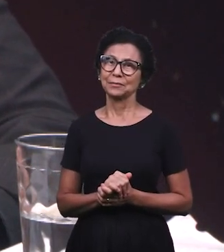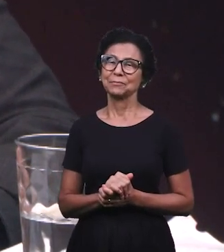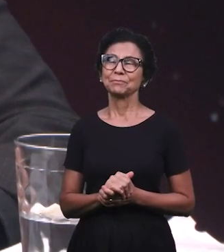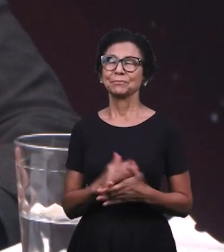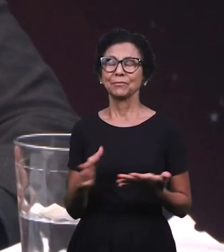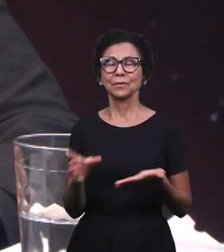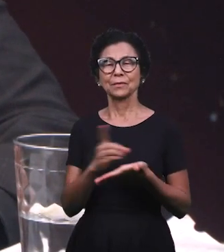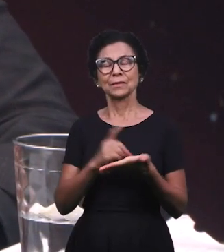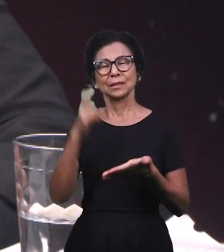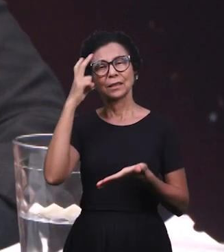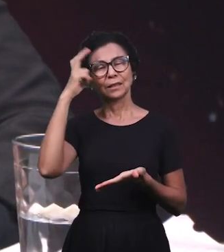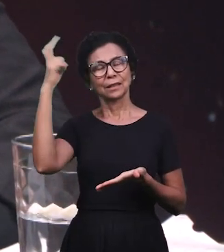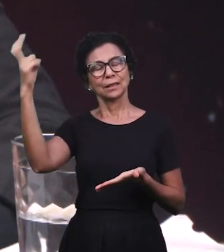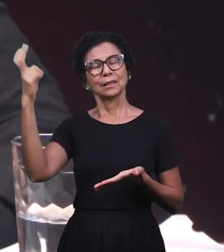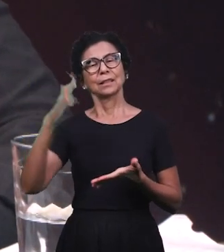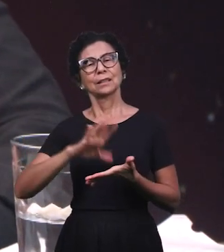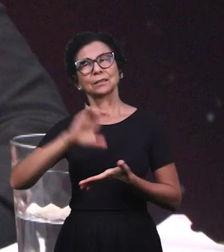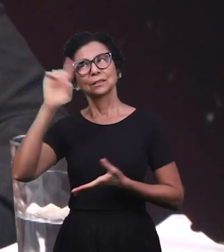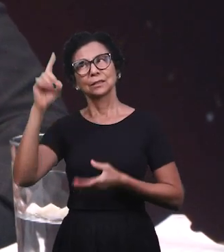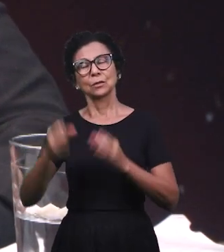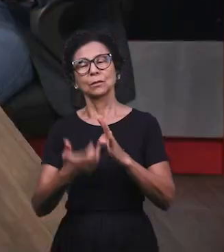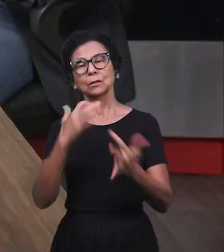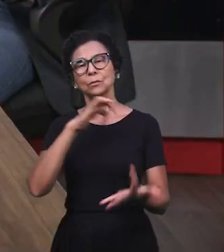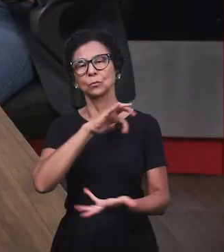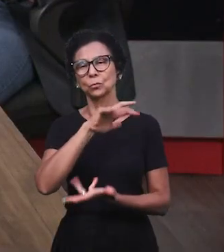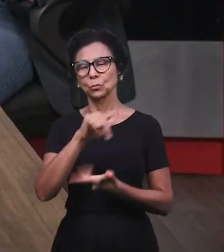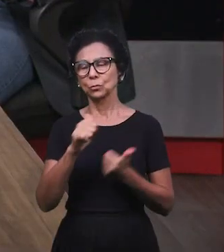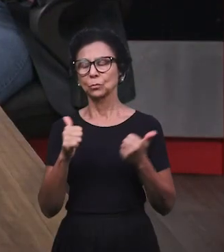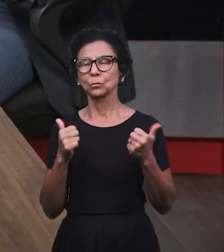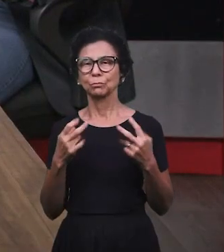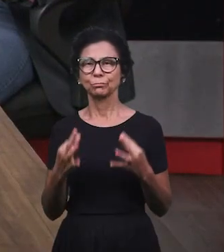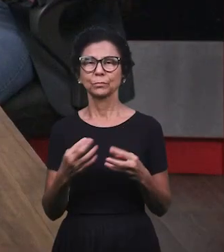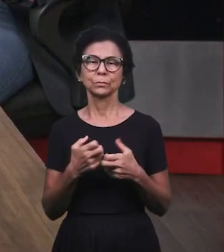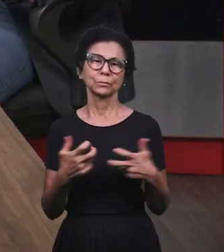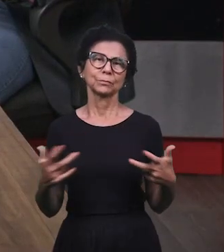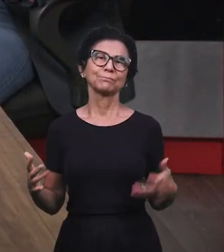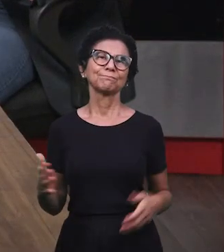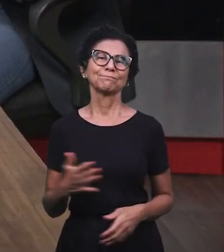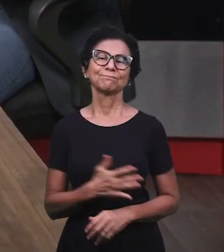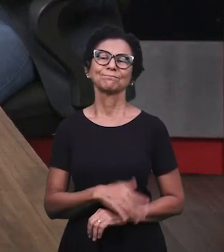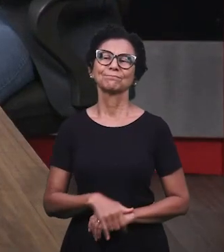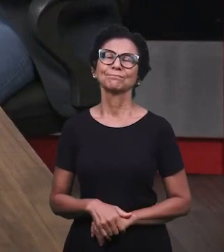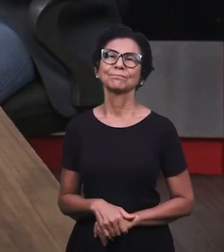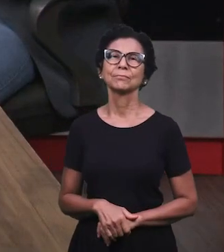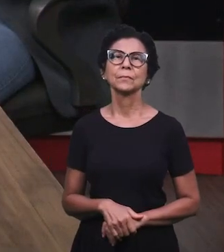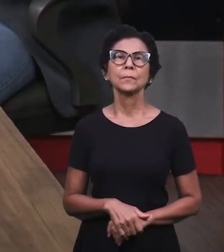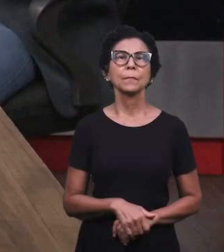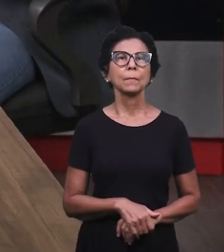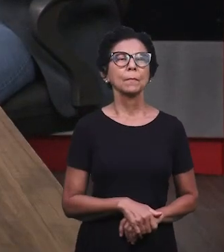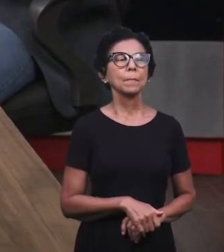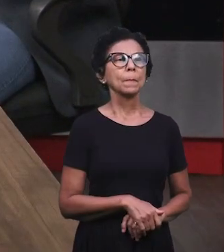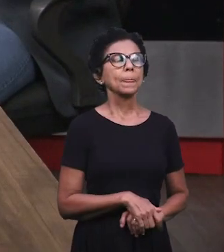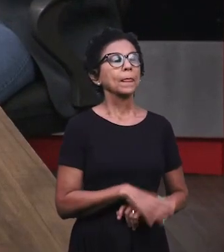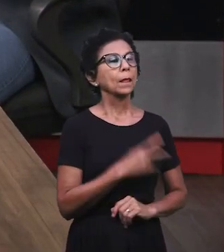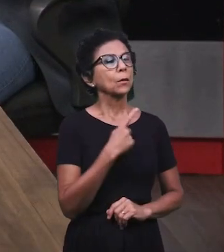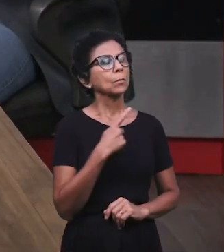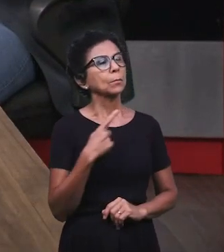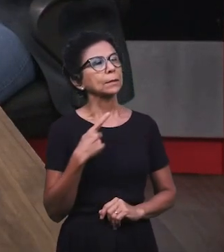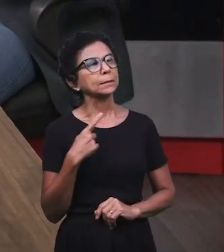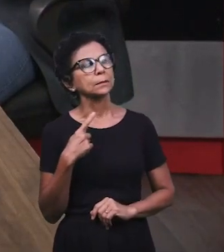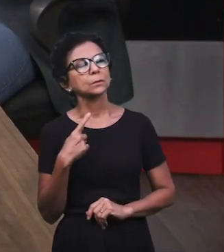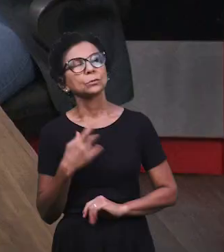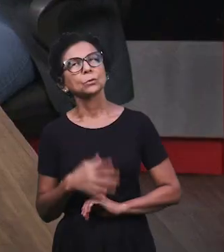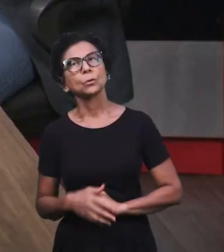Deus. Nosso Deus criou todas as coisas. Amém. Muito bom, muito bom. Pastor Eduardo Azevedo, como é que os defensores,